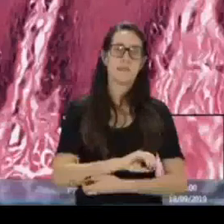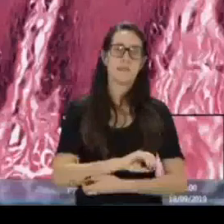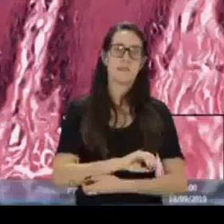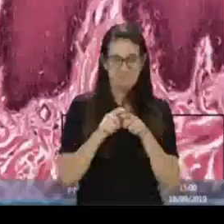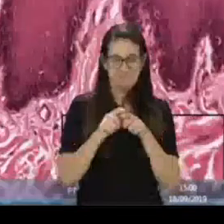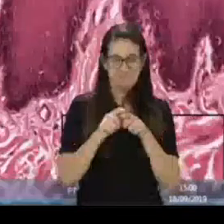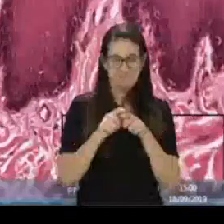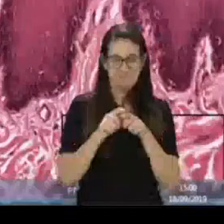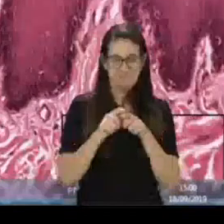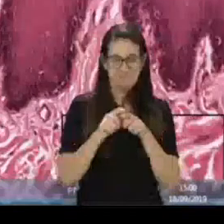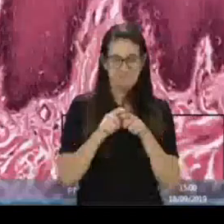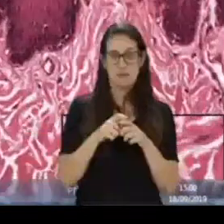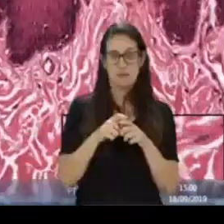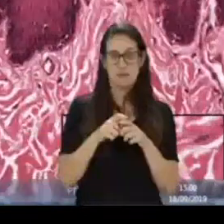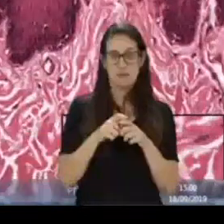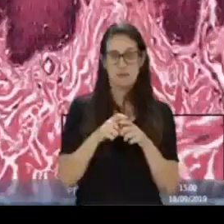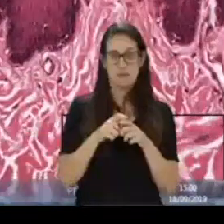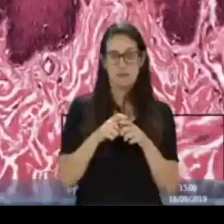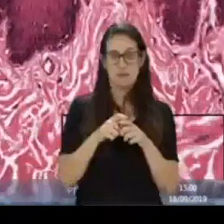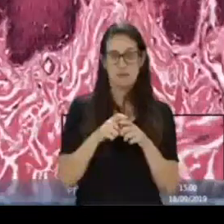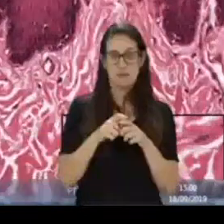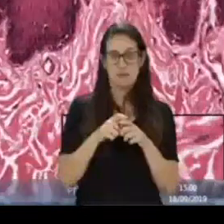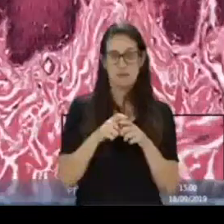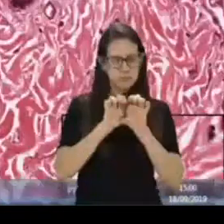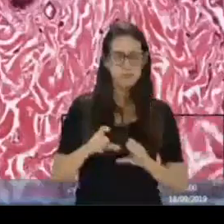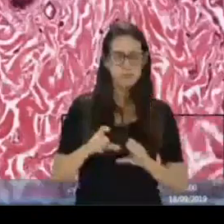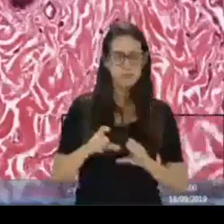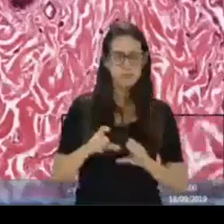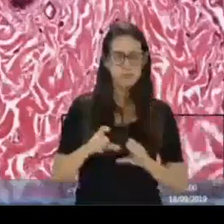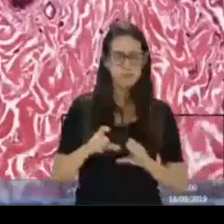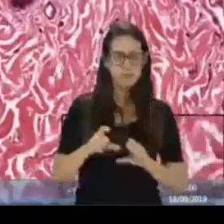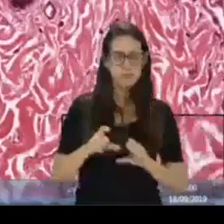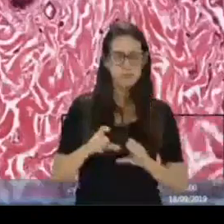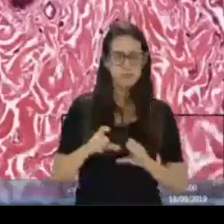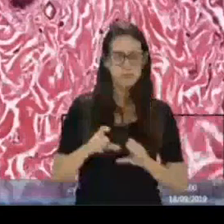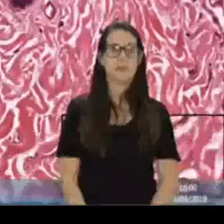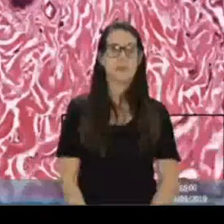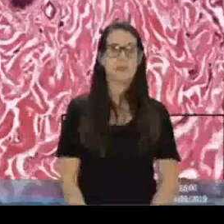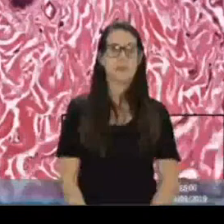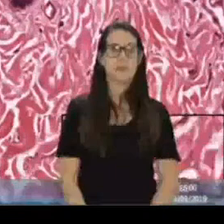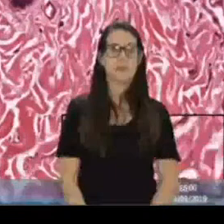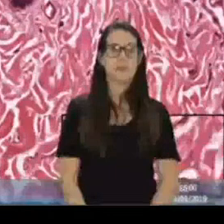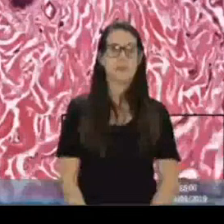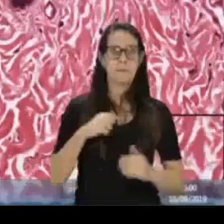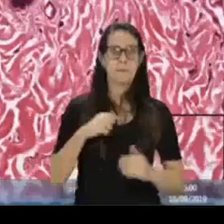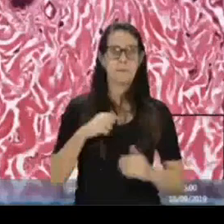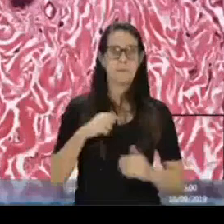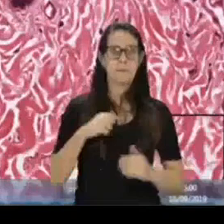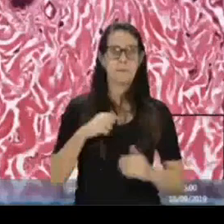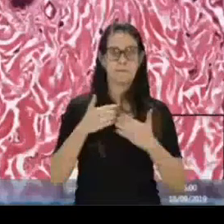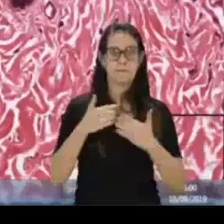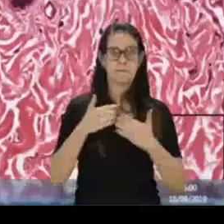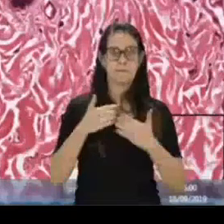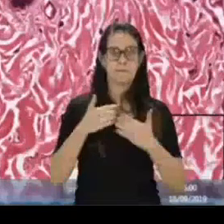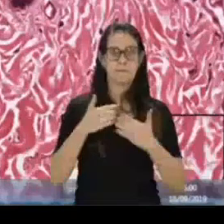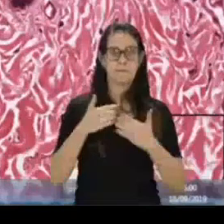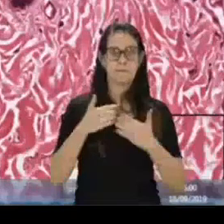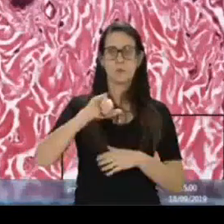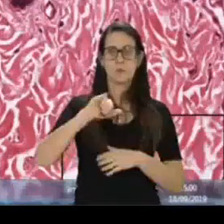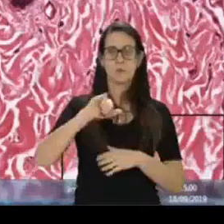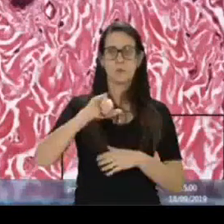só para a gente observar as outras estruturas. Então, eu tenho aqui uma região de tecido conjuntivo. Então,